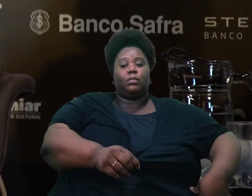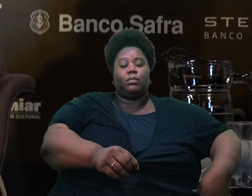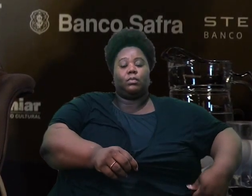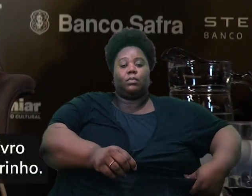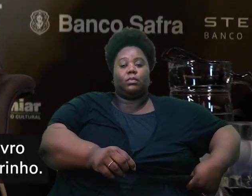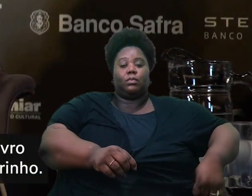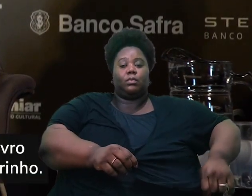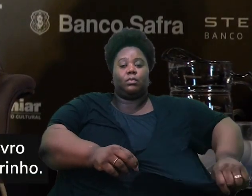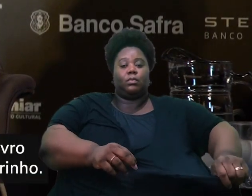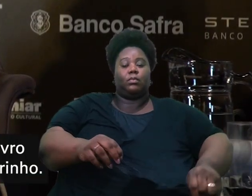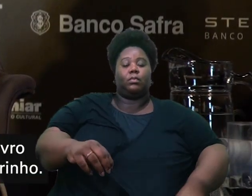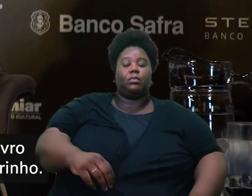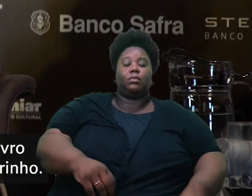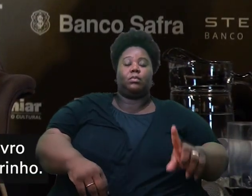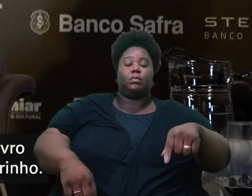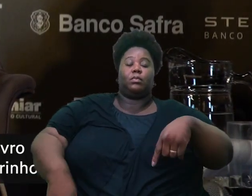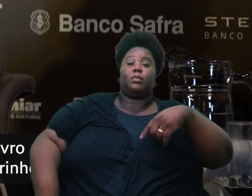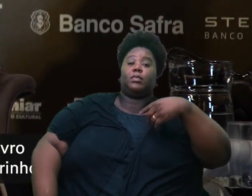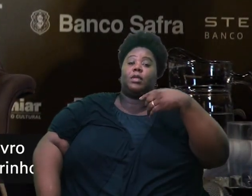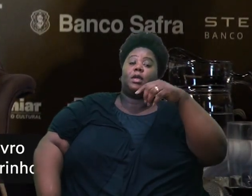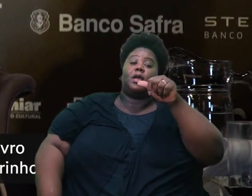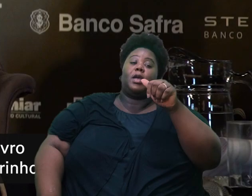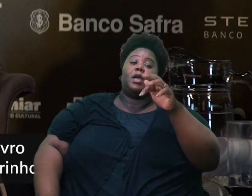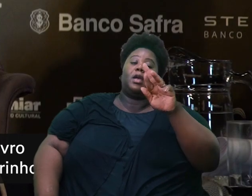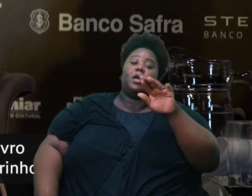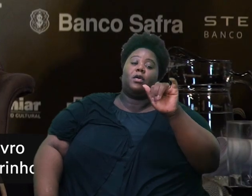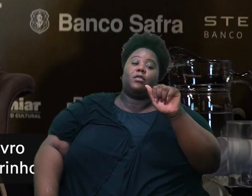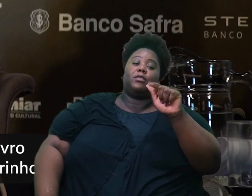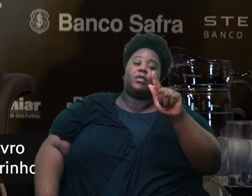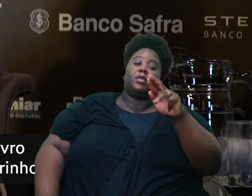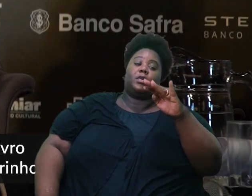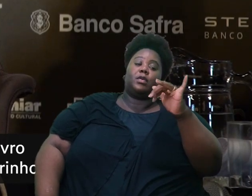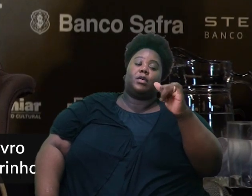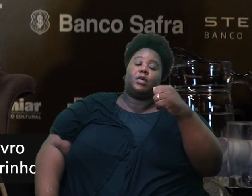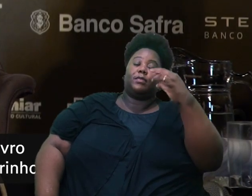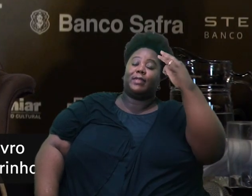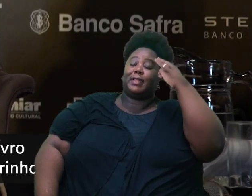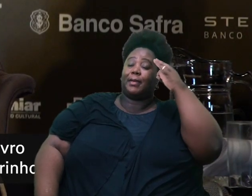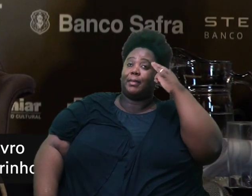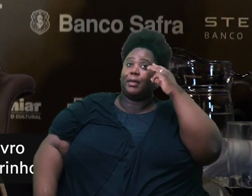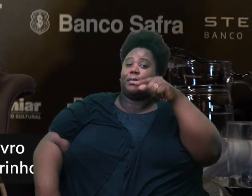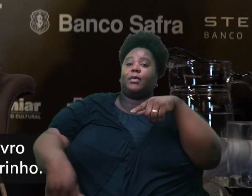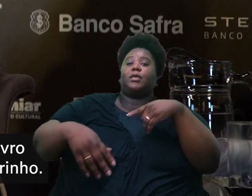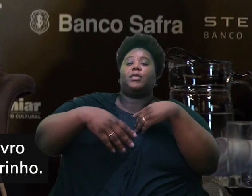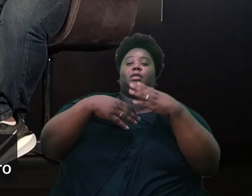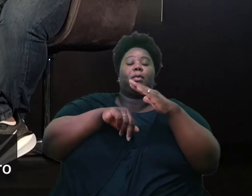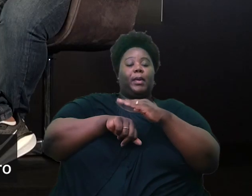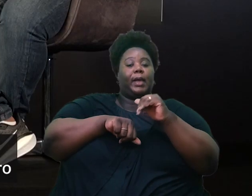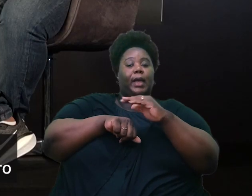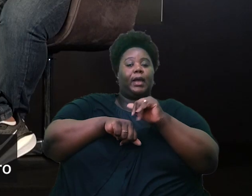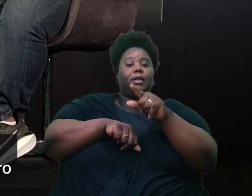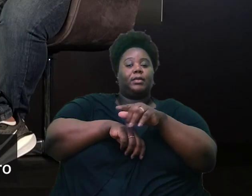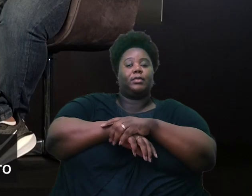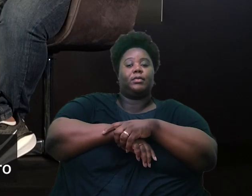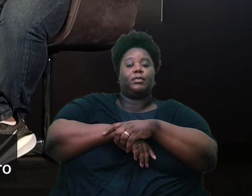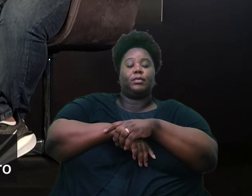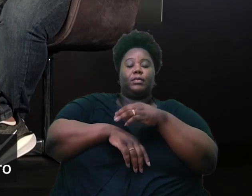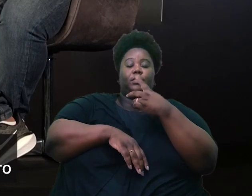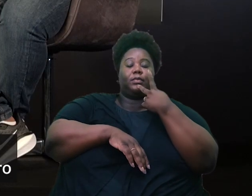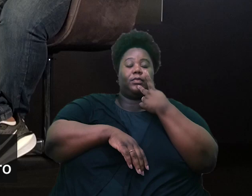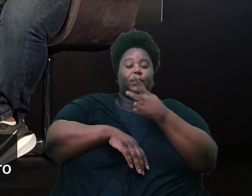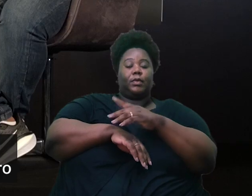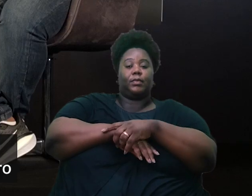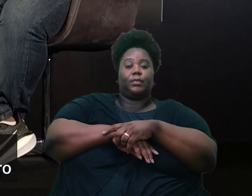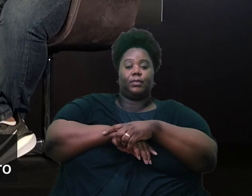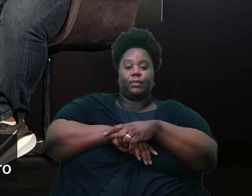né, gente? No Afrografias da Memória, é um livro também pelo qual eu tenho muito carinho. Eu ouso dizer que antes